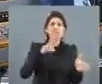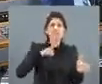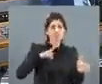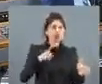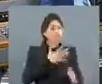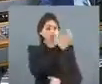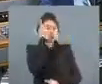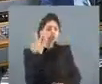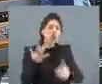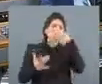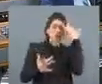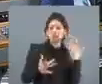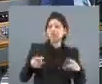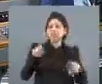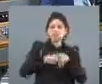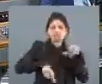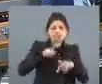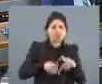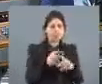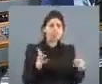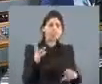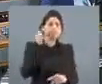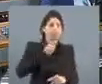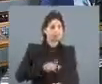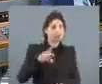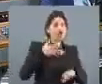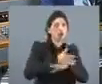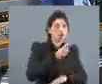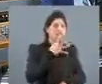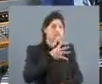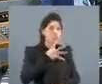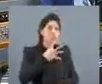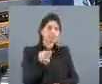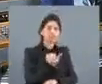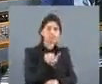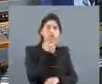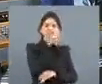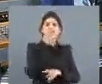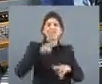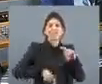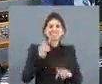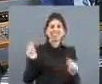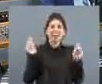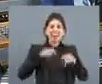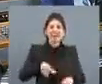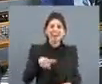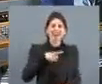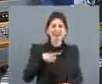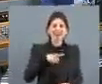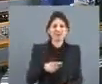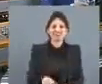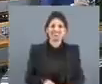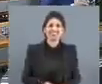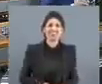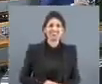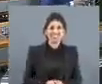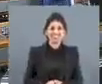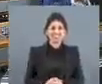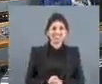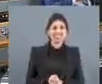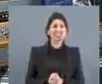aqueles que sabem que Vossa Senhoria tem algo extremamente revelador e importante a contar, quer causar caos,